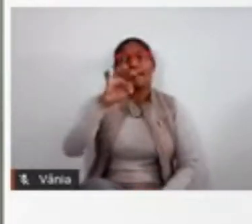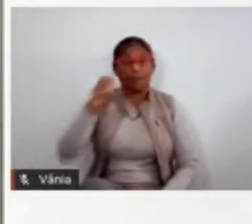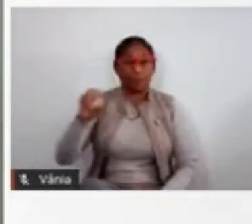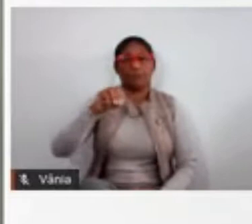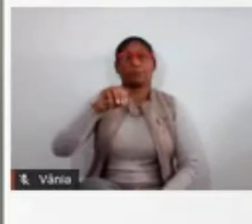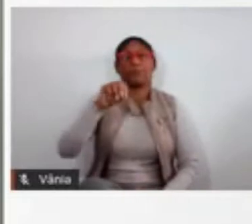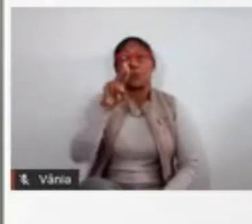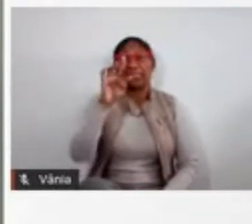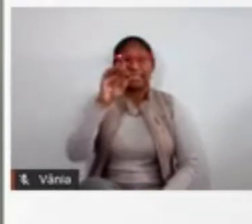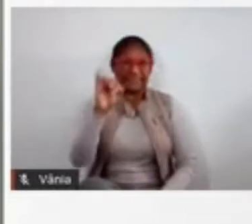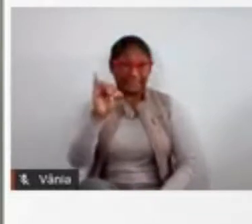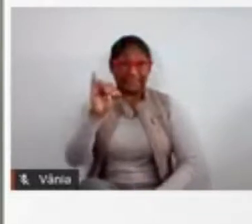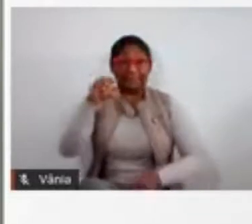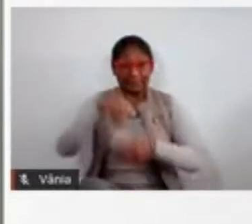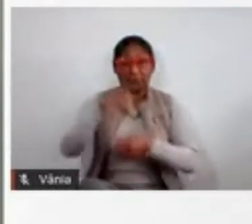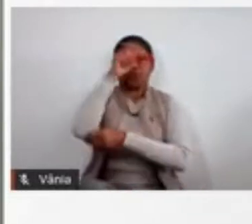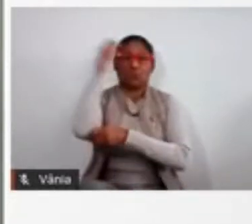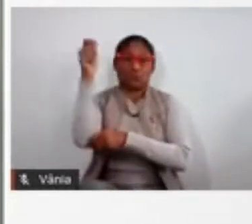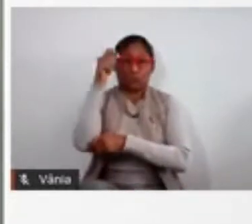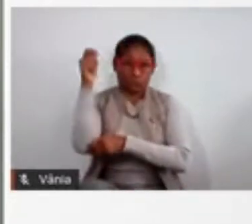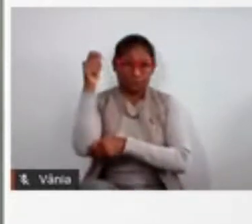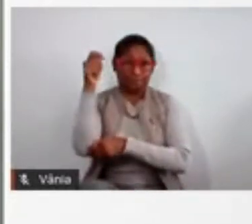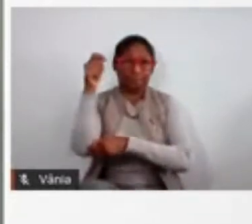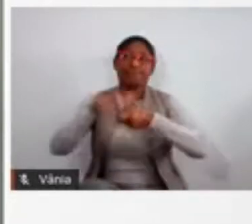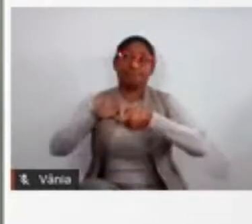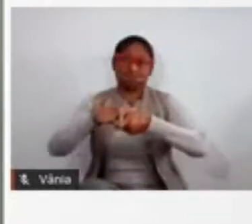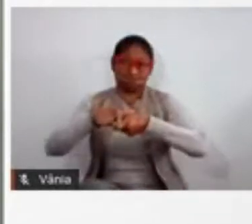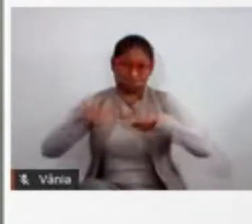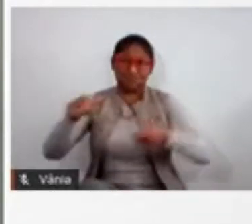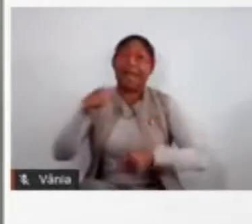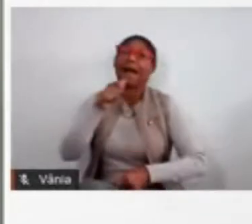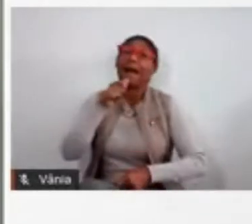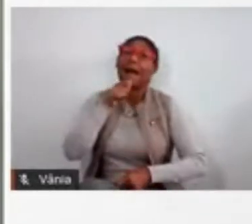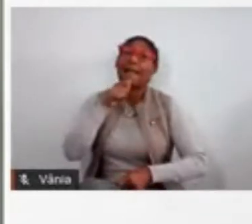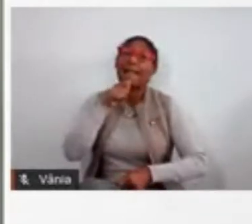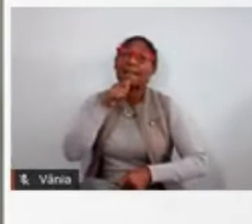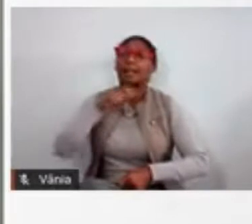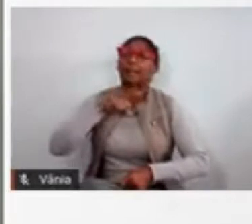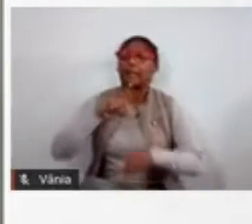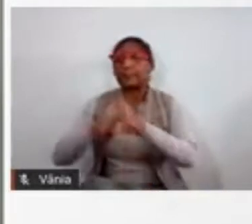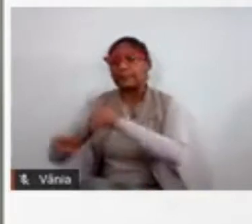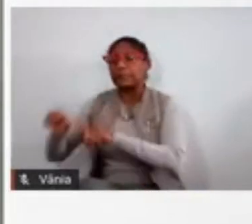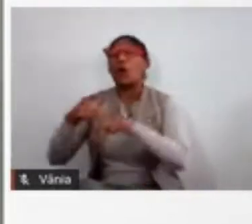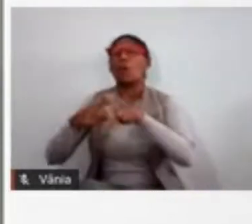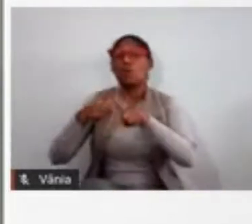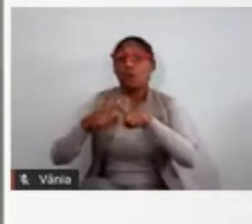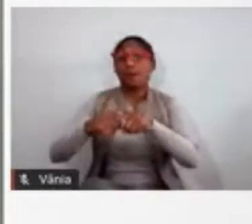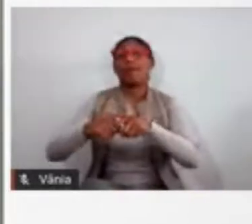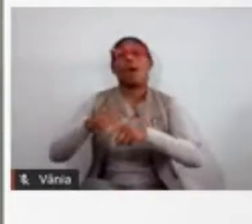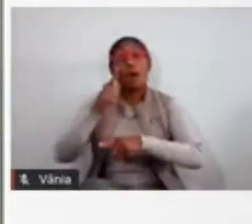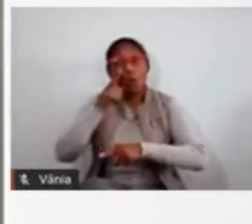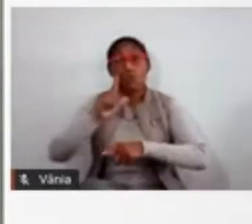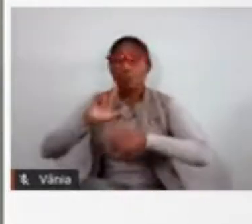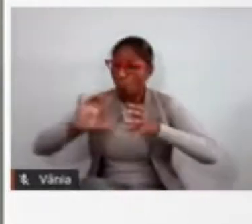estado. Não estouramos a capacidade de UTIs, porque houve ampliação num esforço